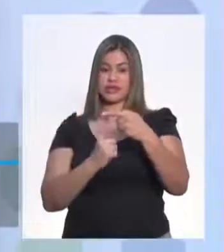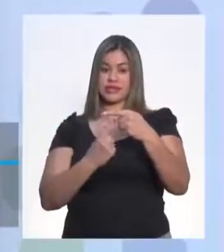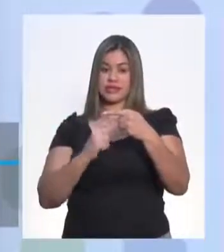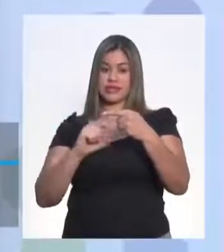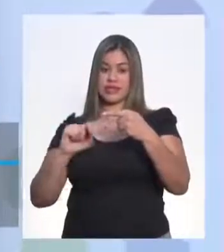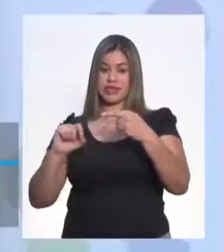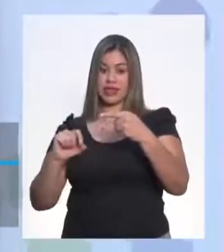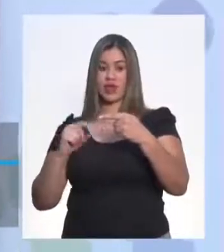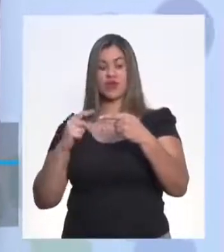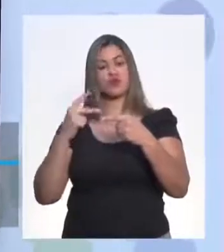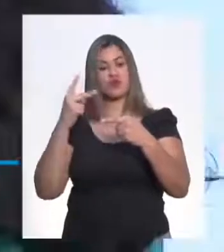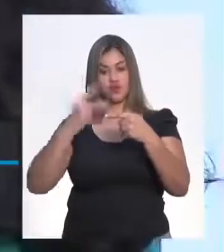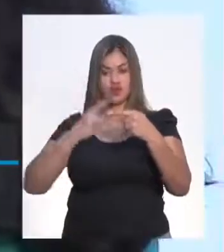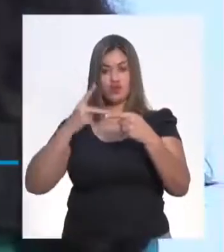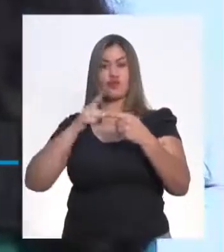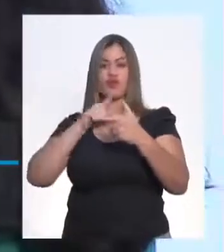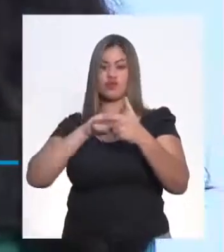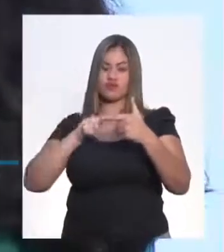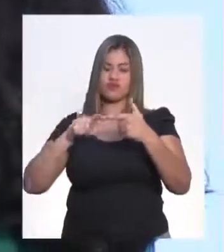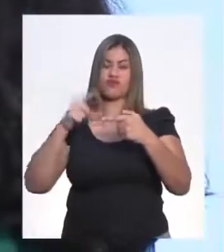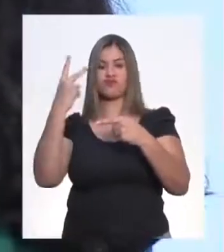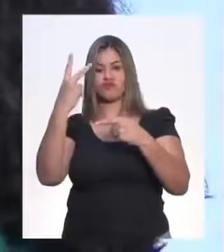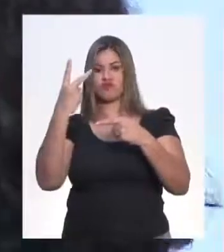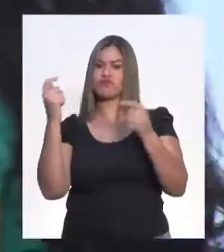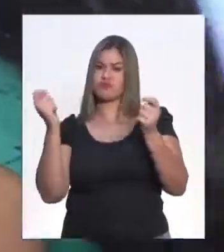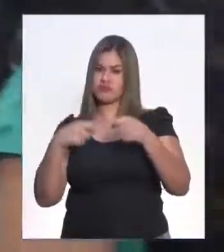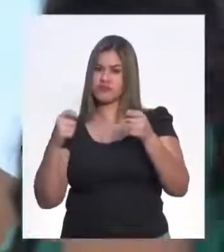cima e embaixo por 2. Perfeito.